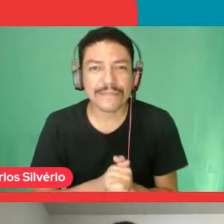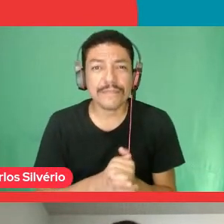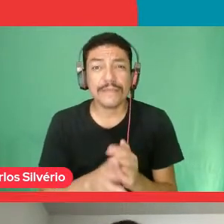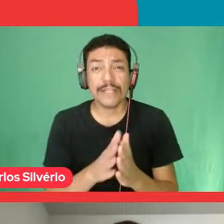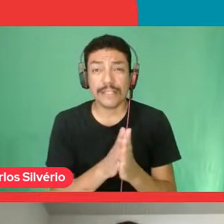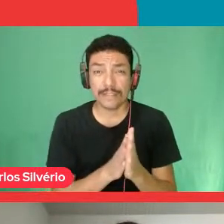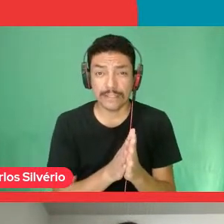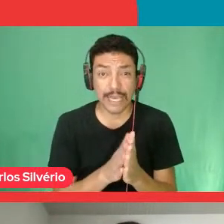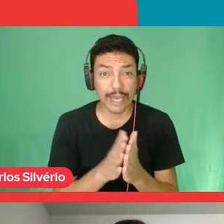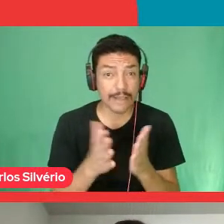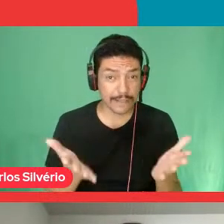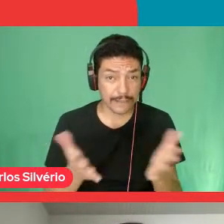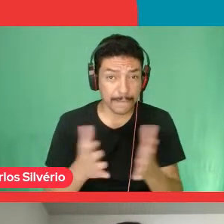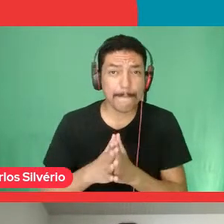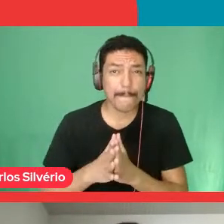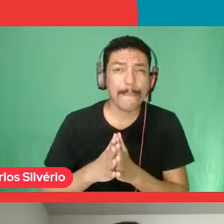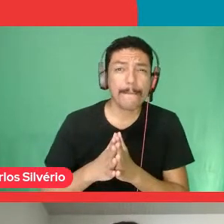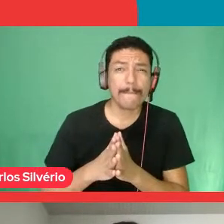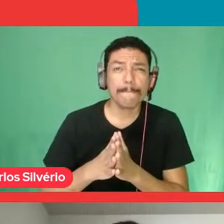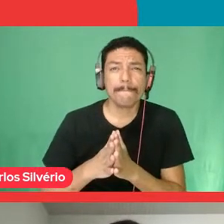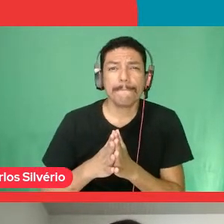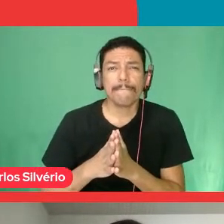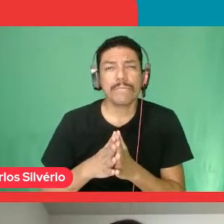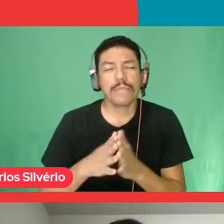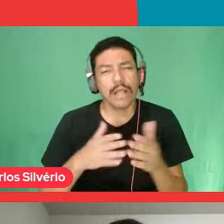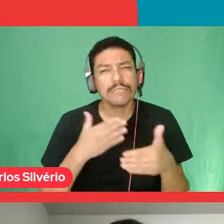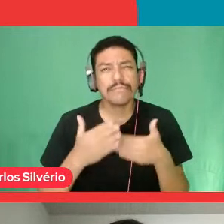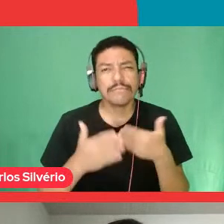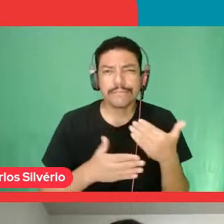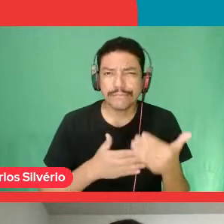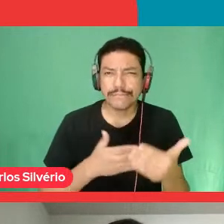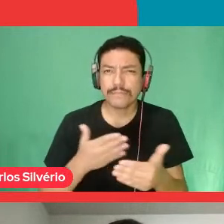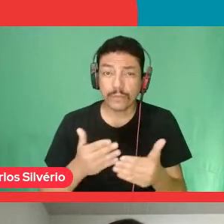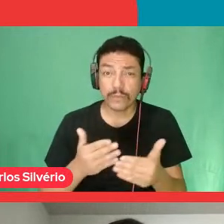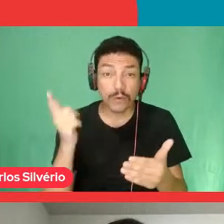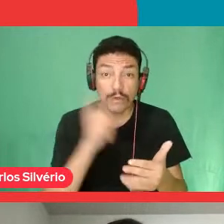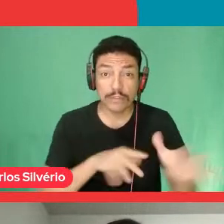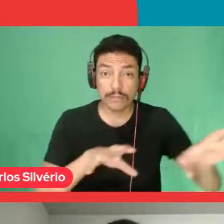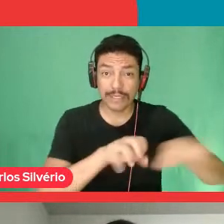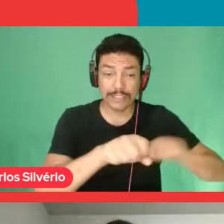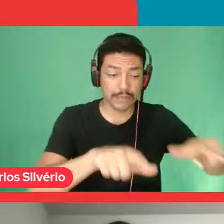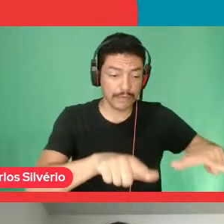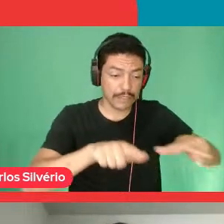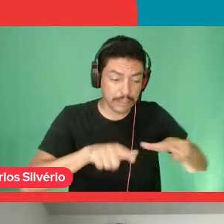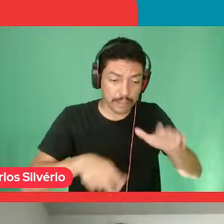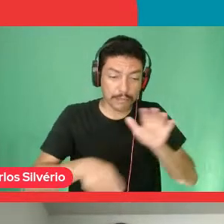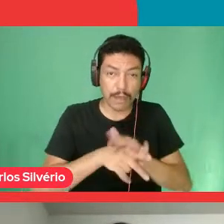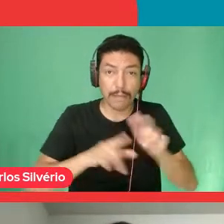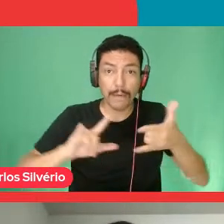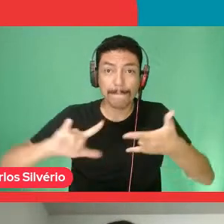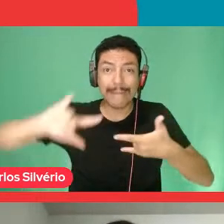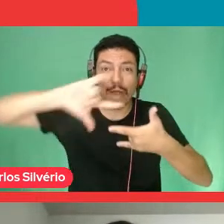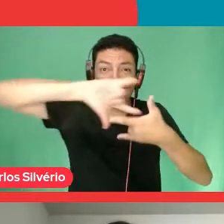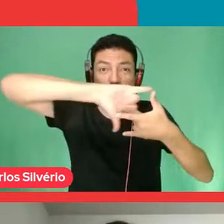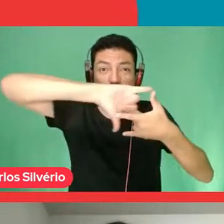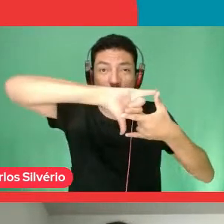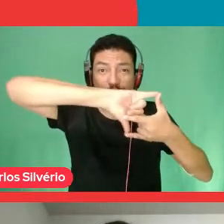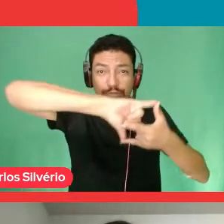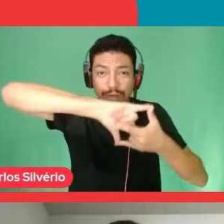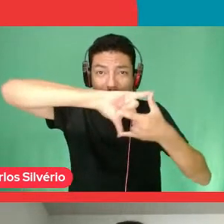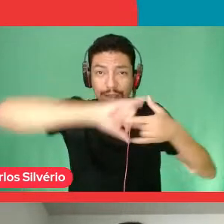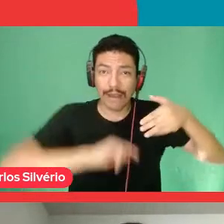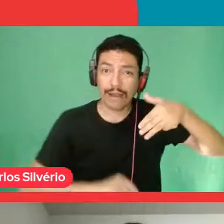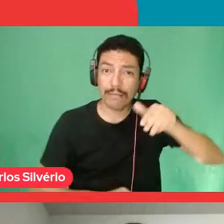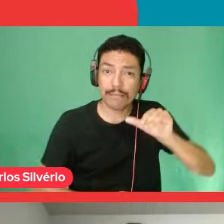E aí, eu fui, e até que eu tirei uma certificação da Microsoft e falei, eu